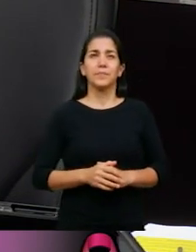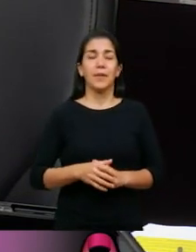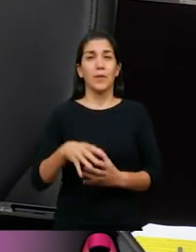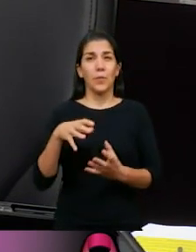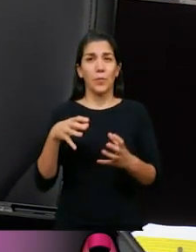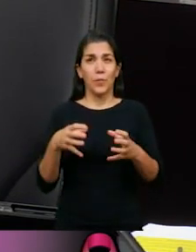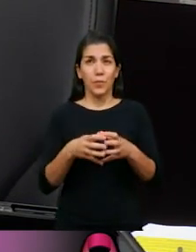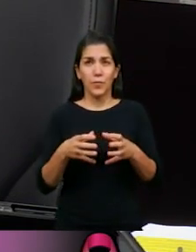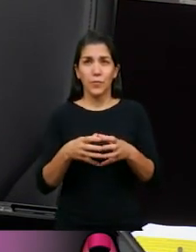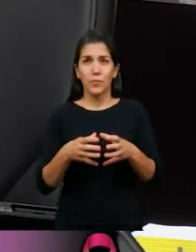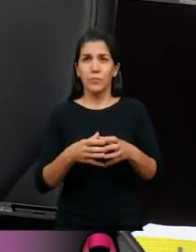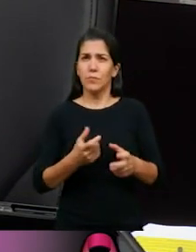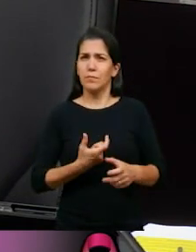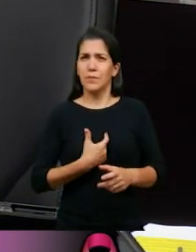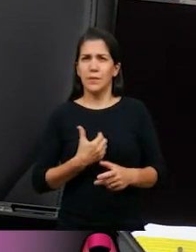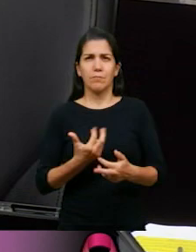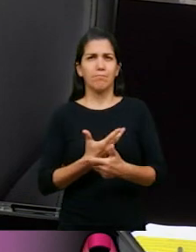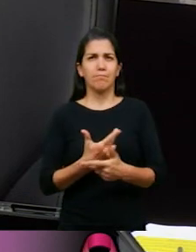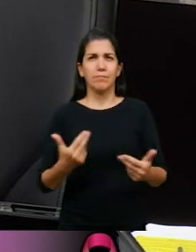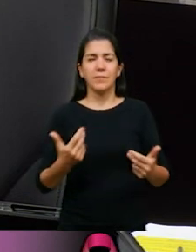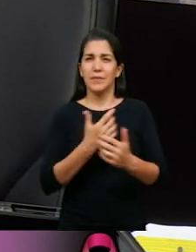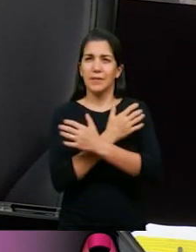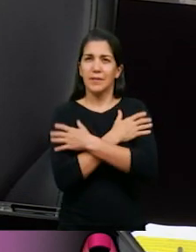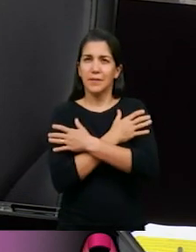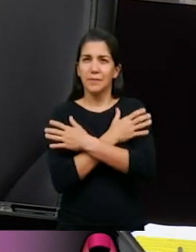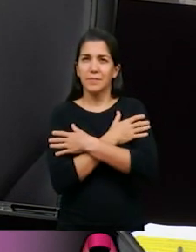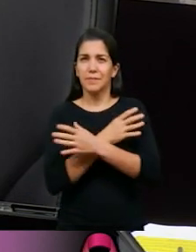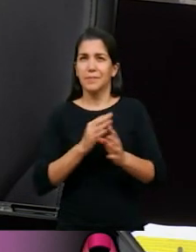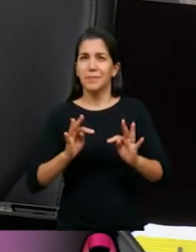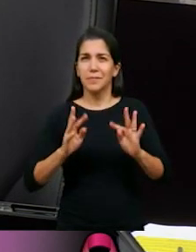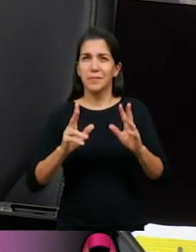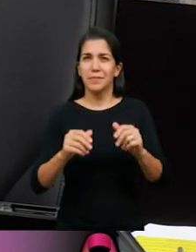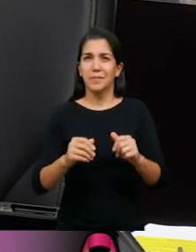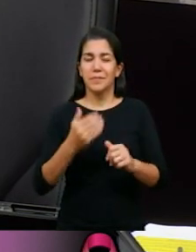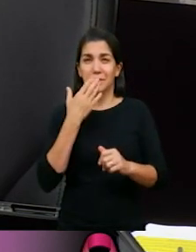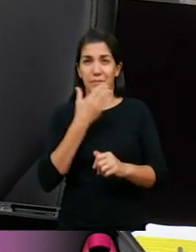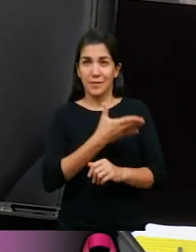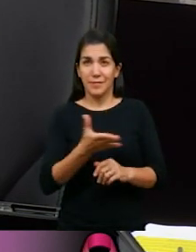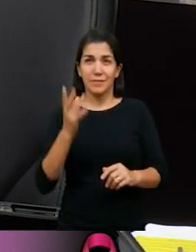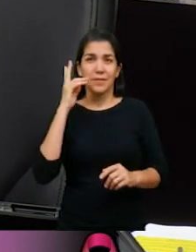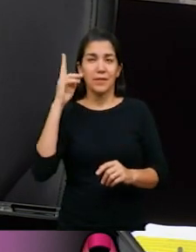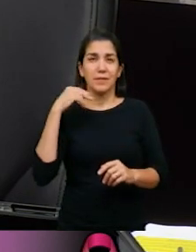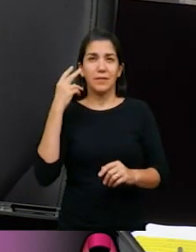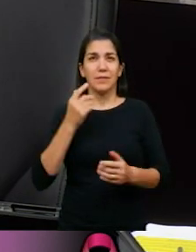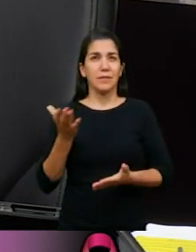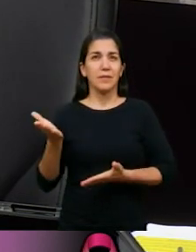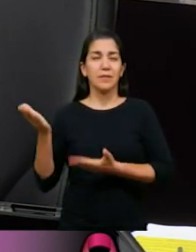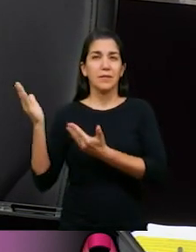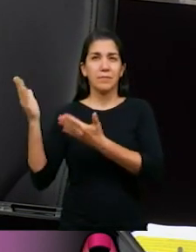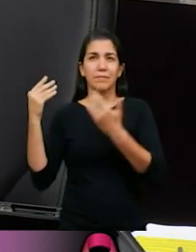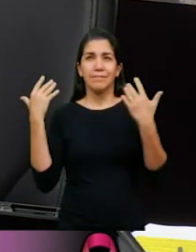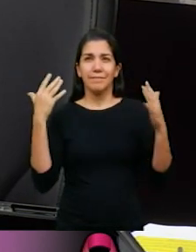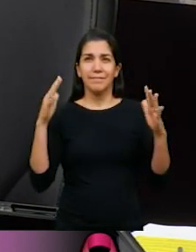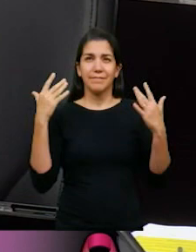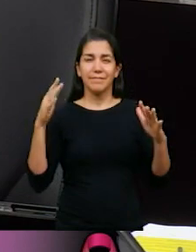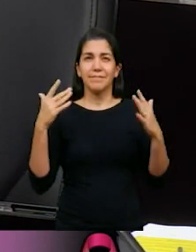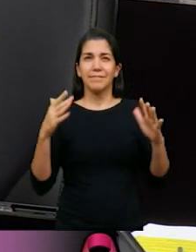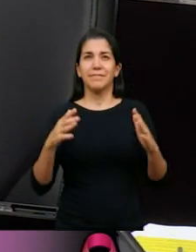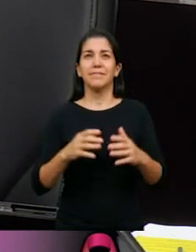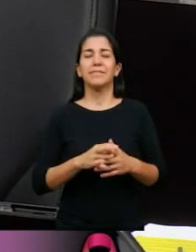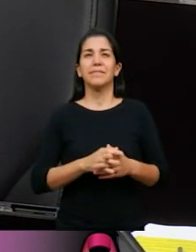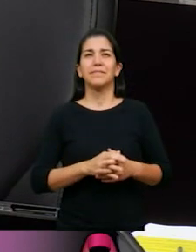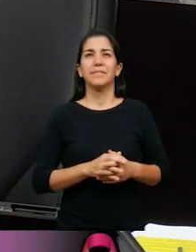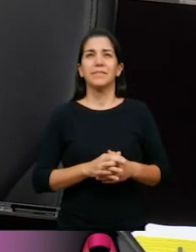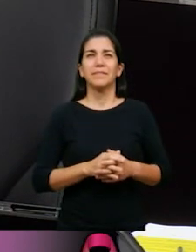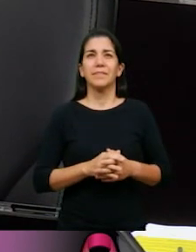medalhas. Então, queria mandar um abraço a todos eles e conto com meus pares aqui para a gente conceder esse voto de aplauso por mais essa conquista do